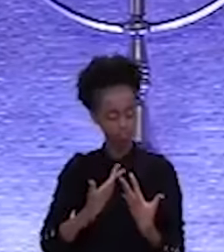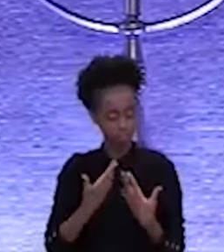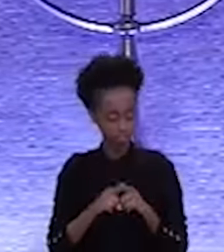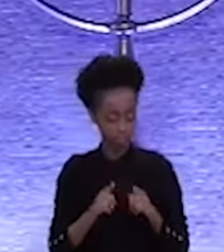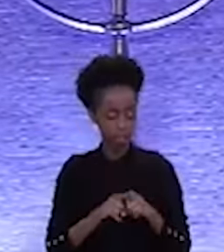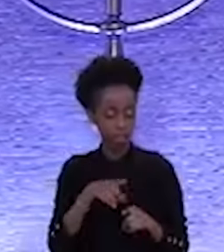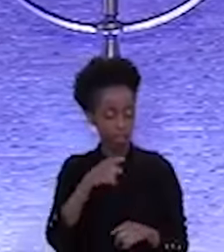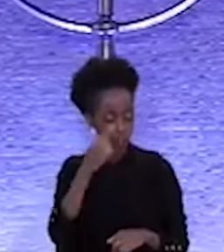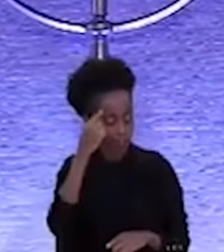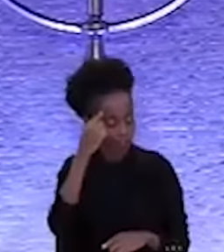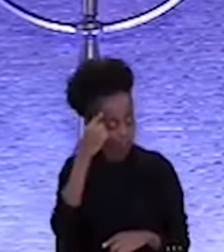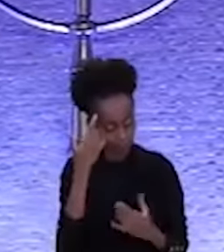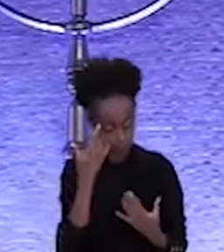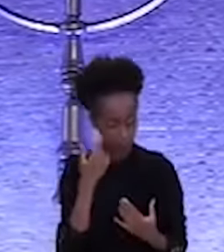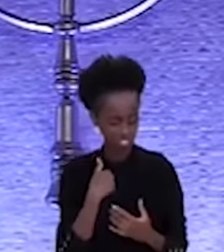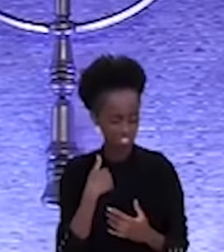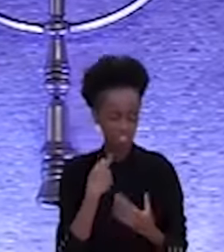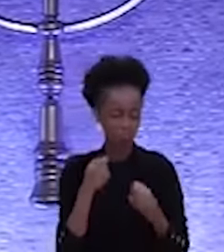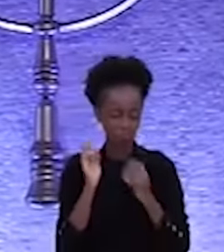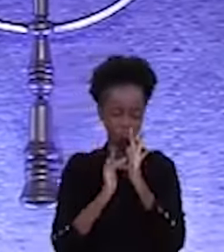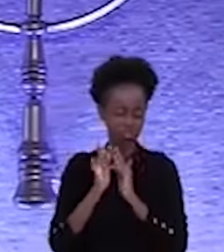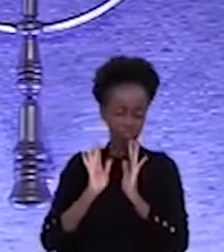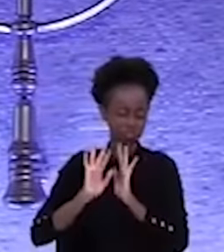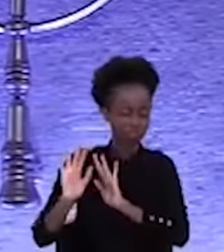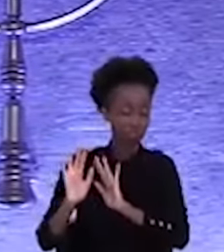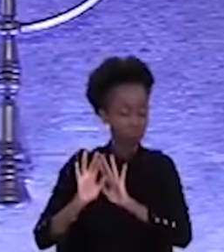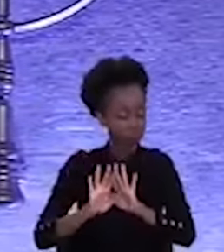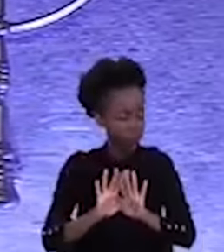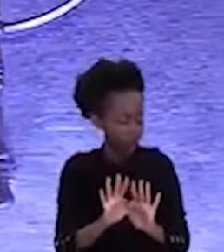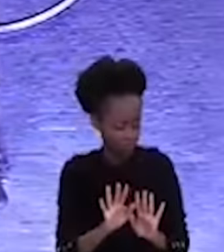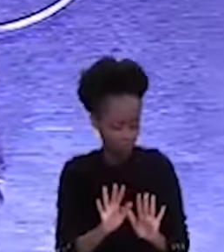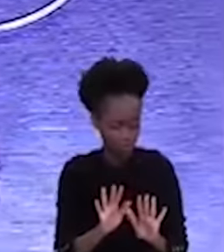você achava que não precisava, mas